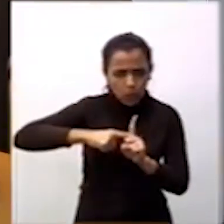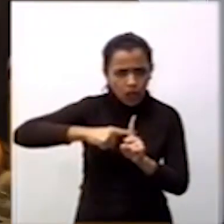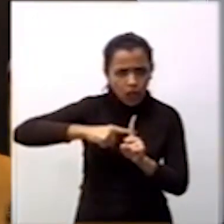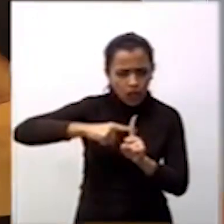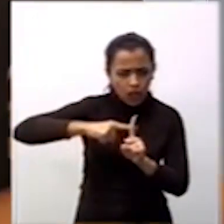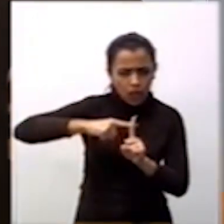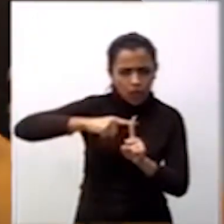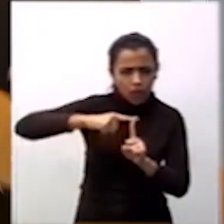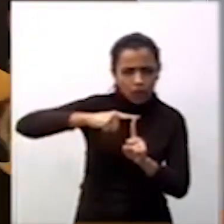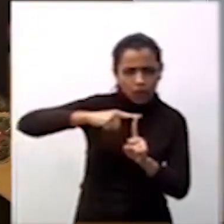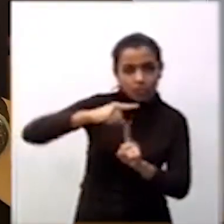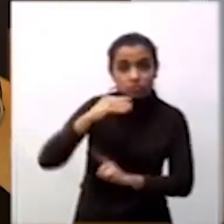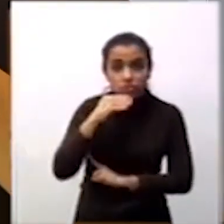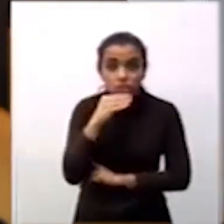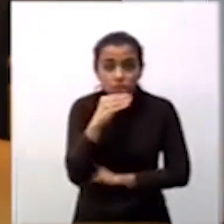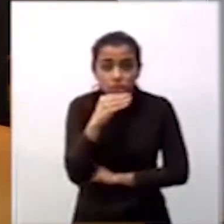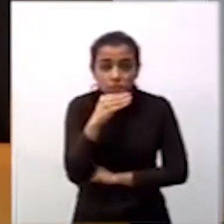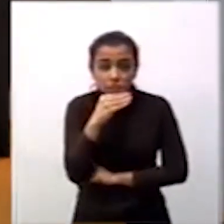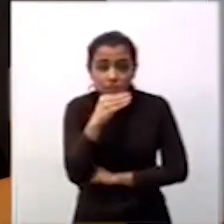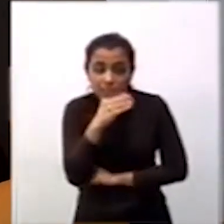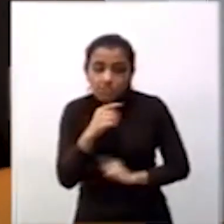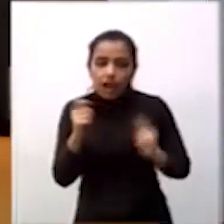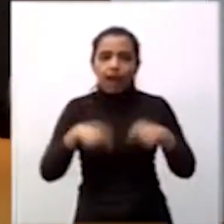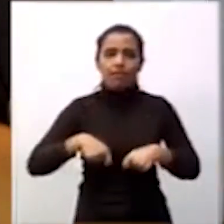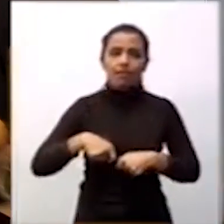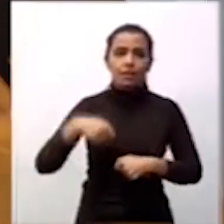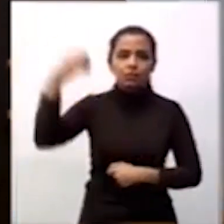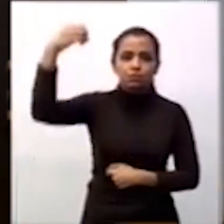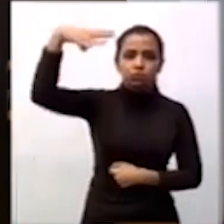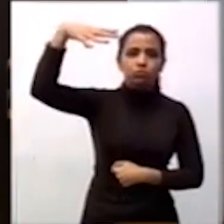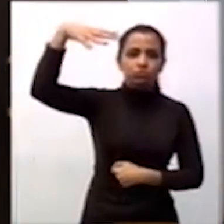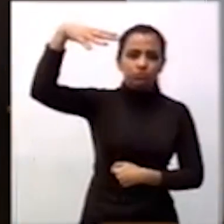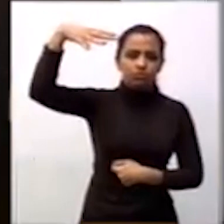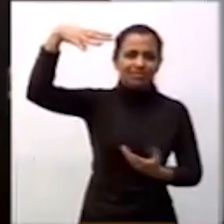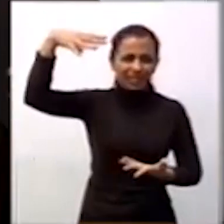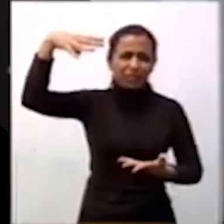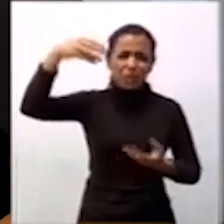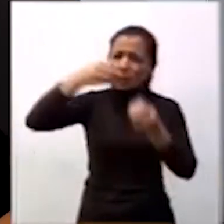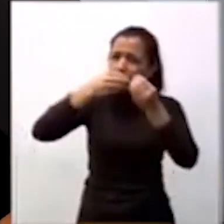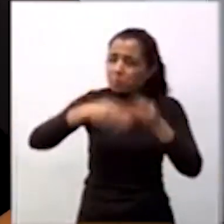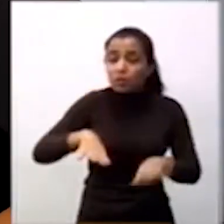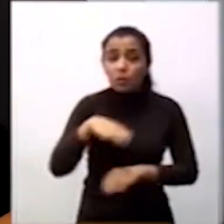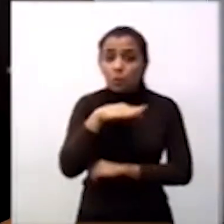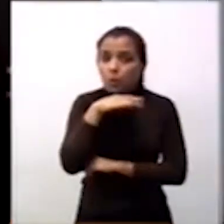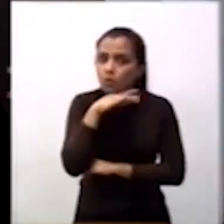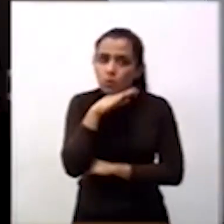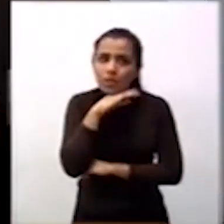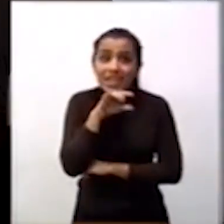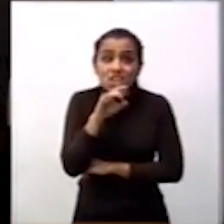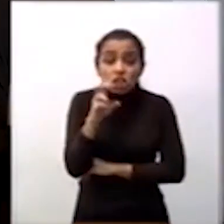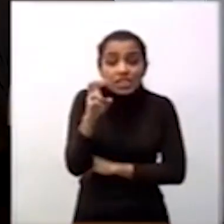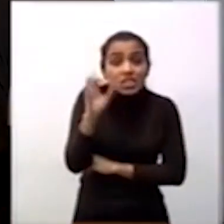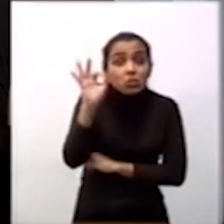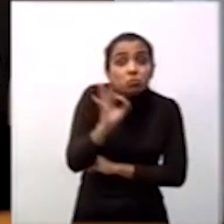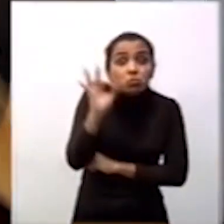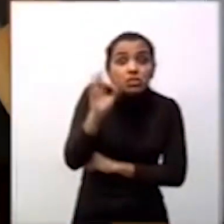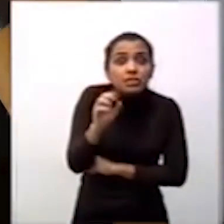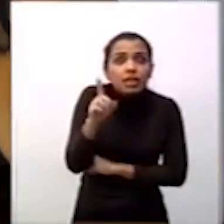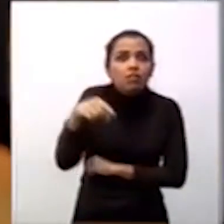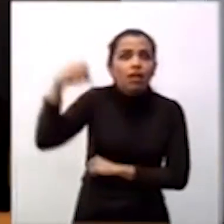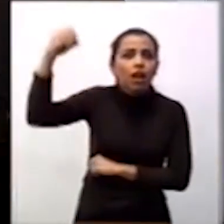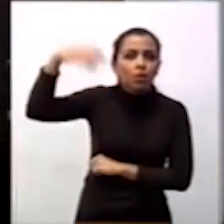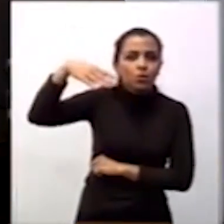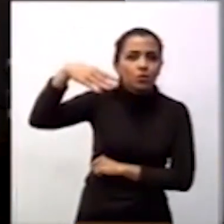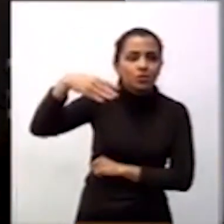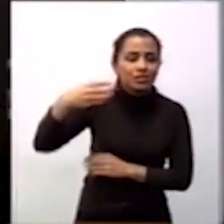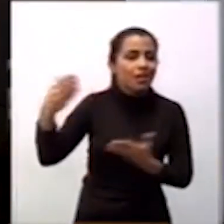ele era um processo físico de relação custo-benefício muito ruim. Então apenas 5% era transformado em luz. E agora